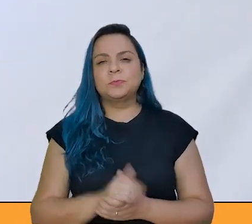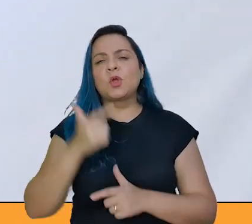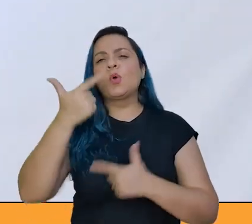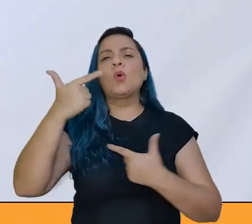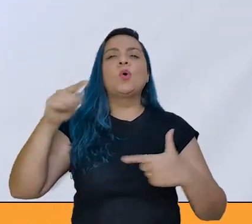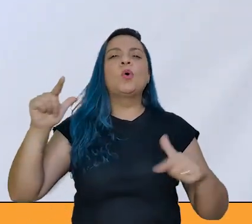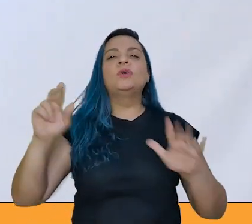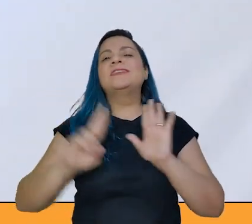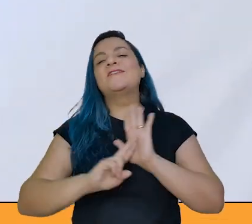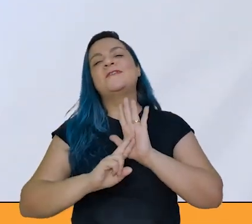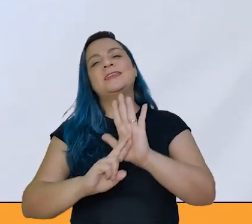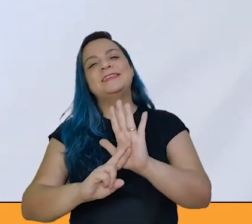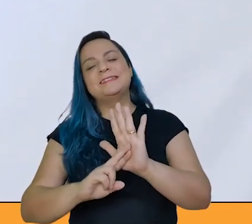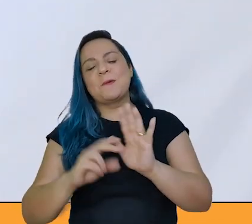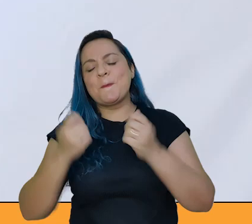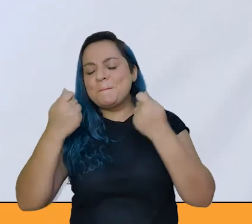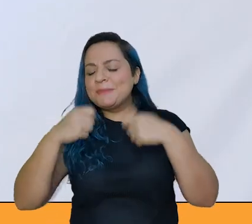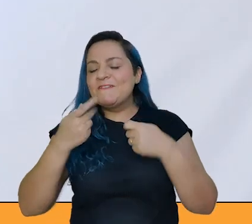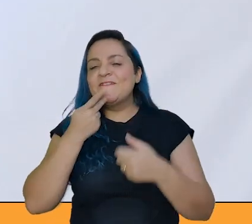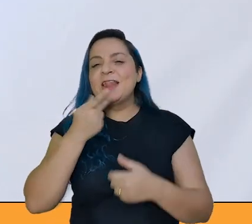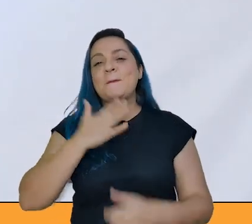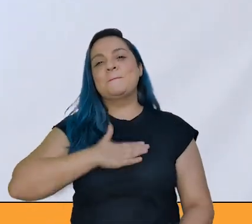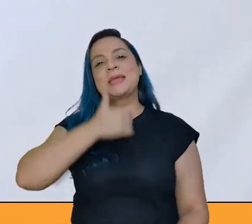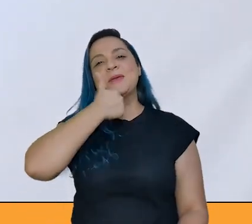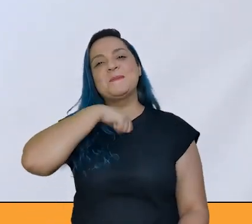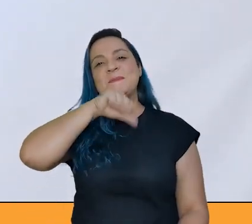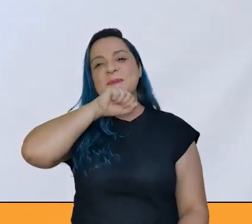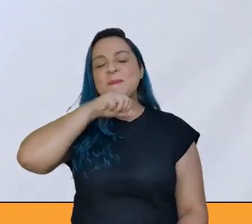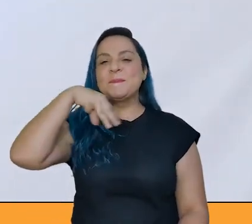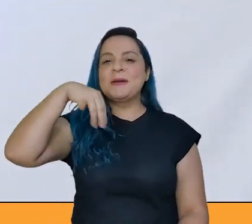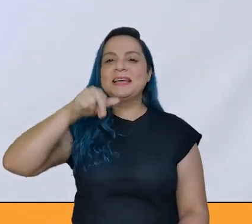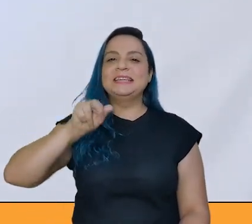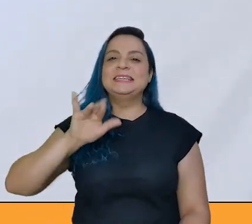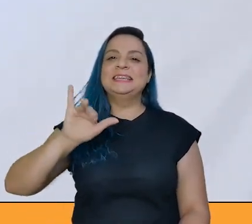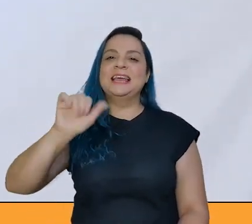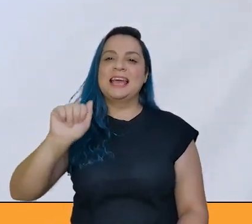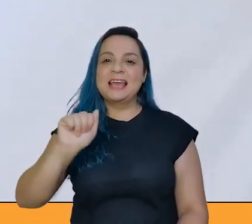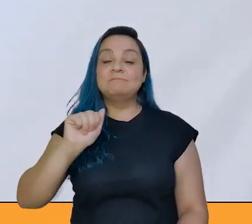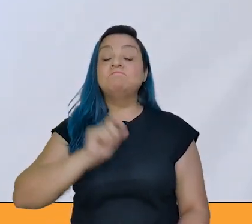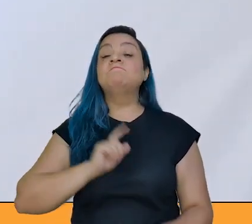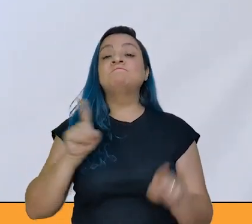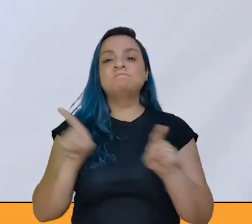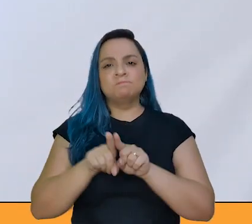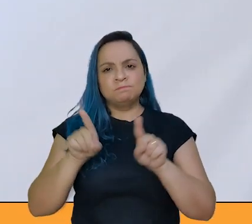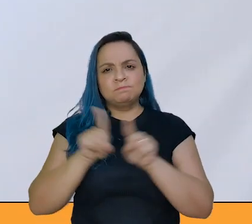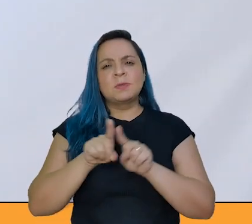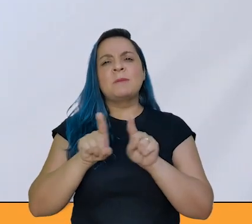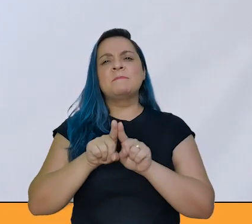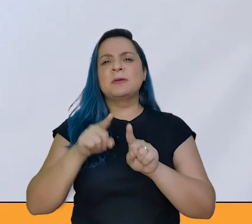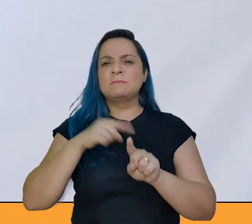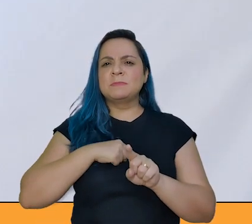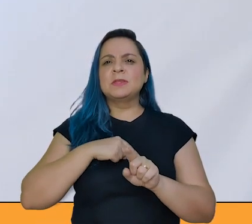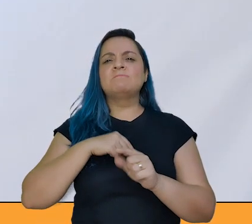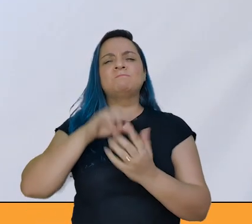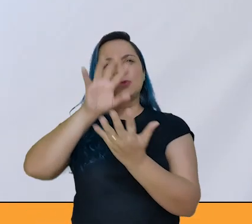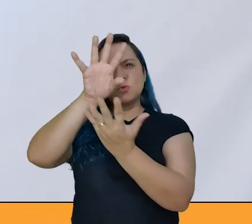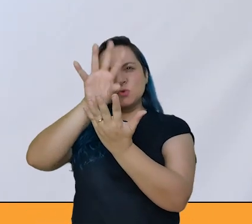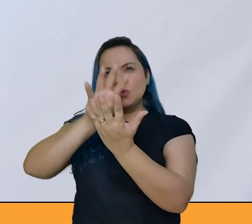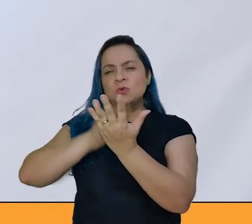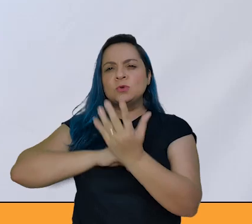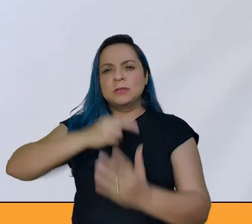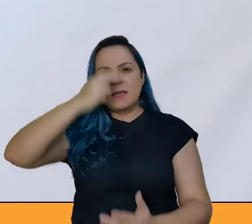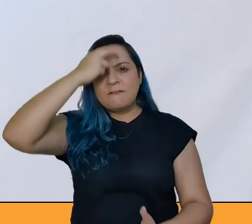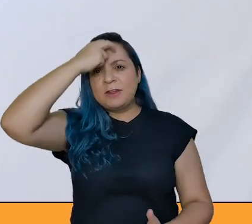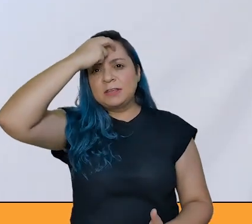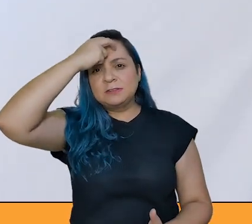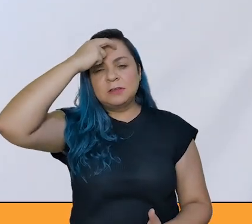outra referência que eu não posso deixar de citar é minha mãe, Dona Maria Sueli Pereira, que também me traz esse lugar de